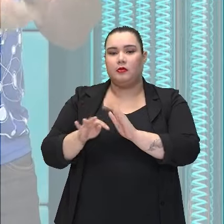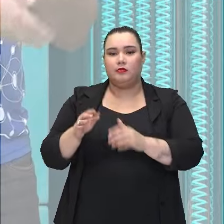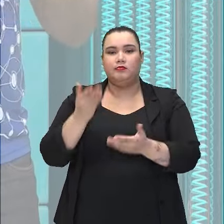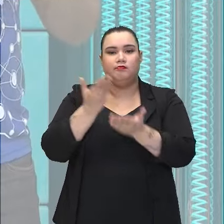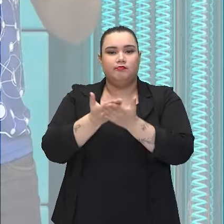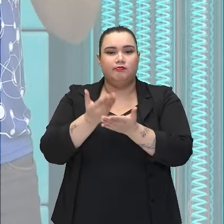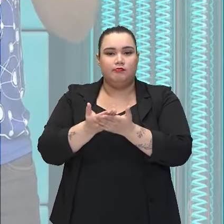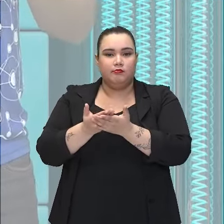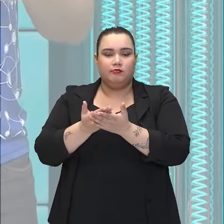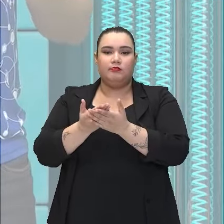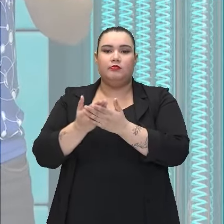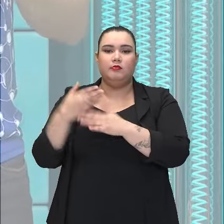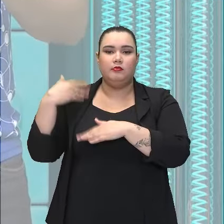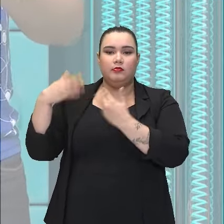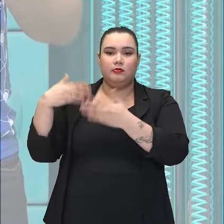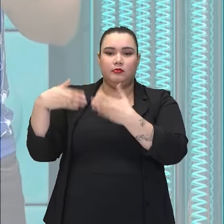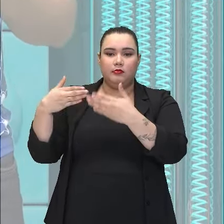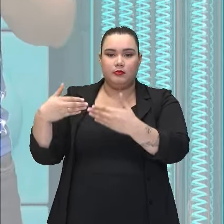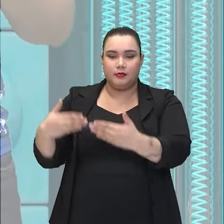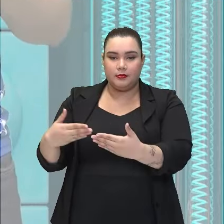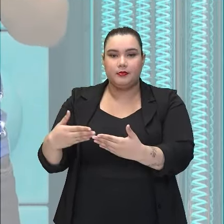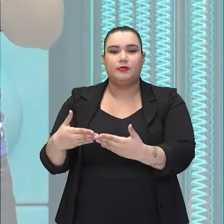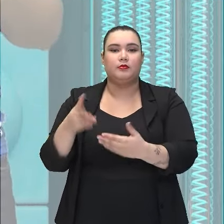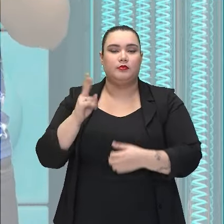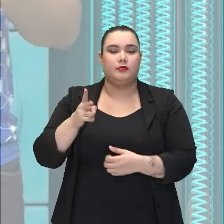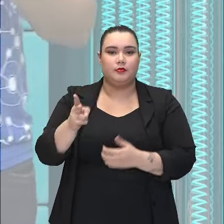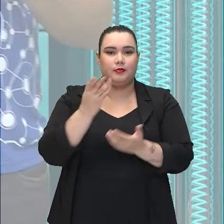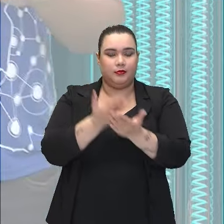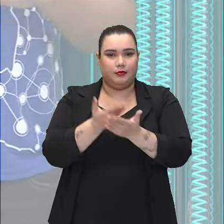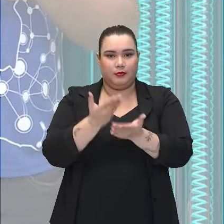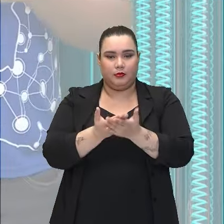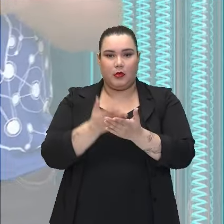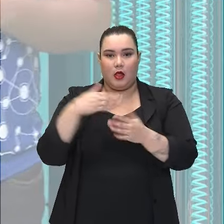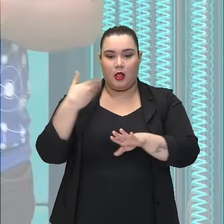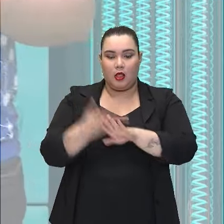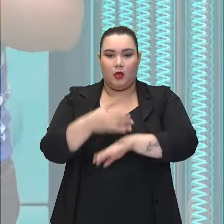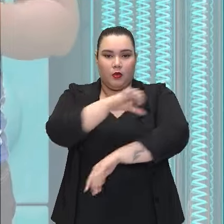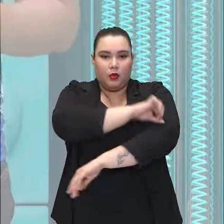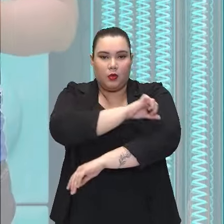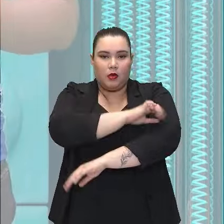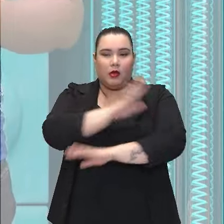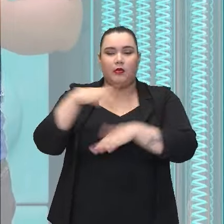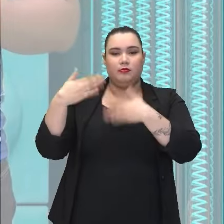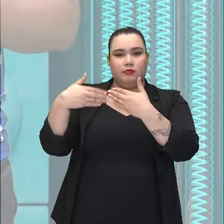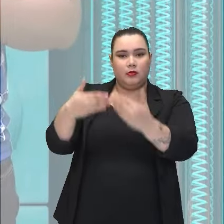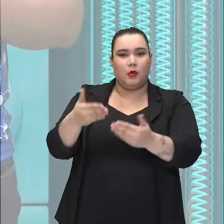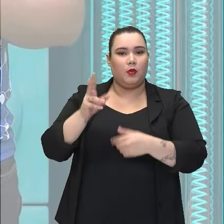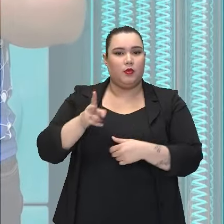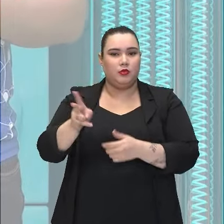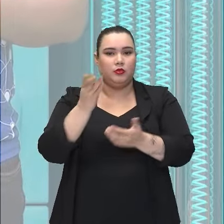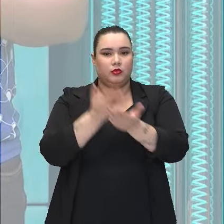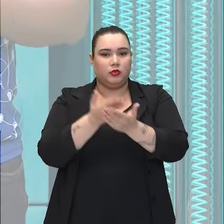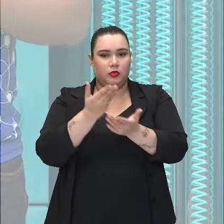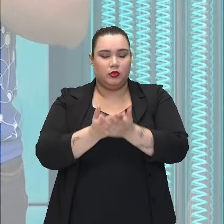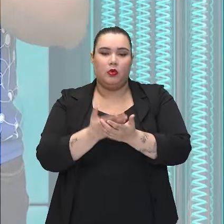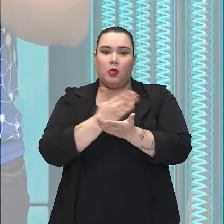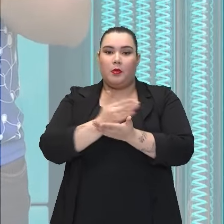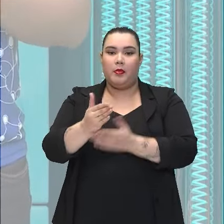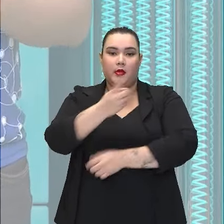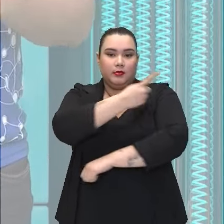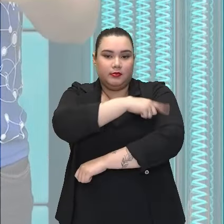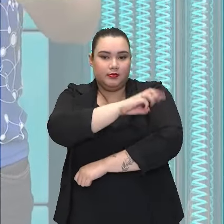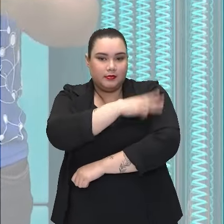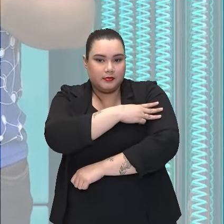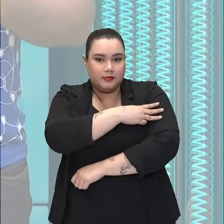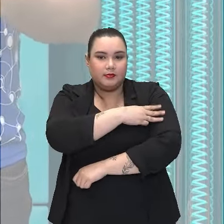estudou e vem estudando cada vez mais até chegar aqui no 9º ano e continuará estudando quando você passar para o ensino médio. Então